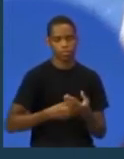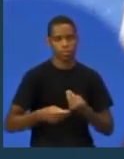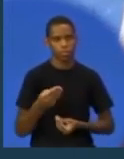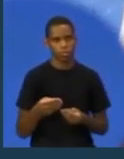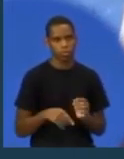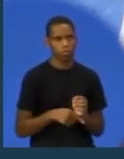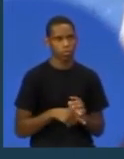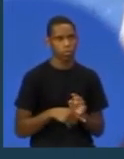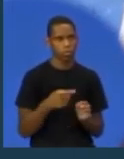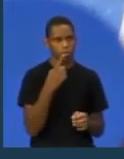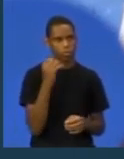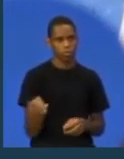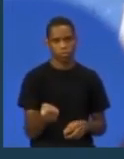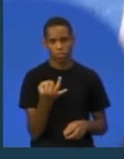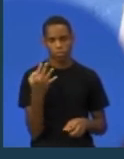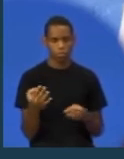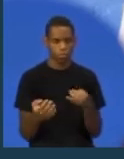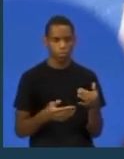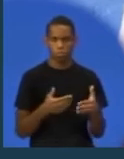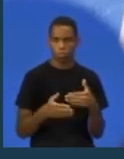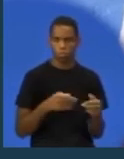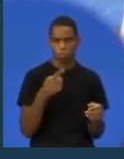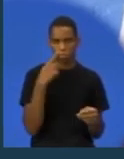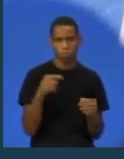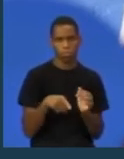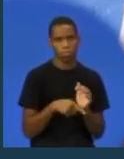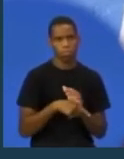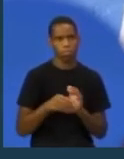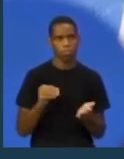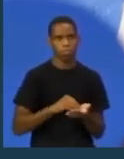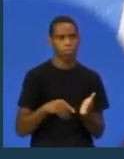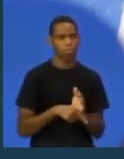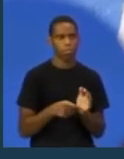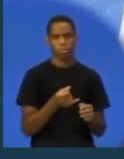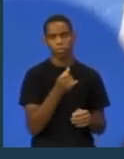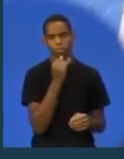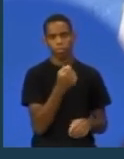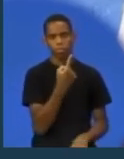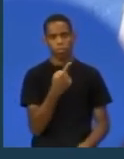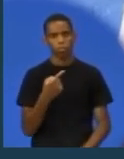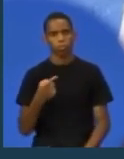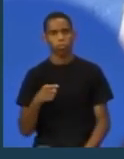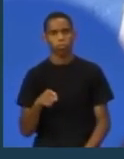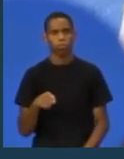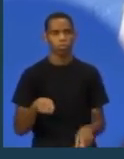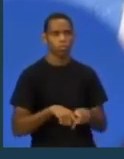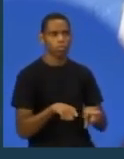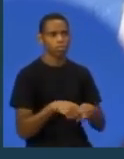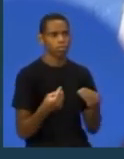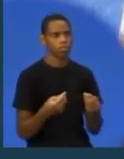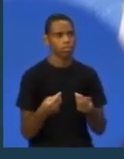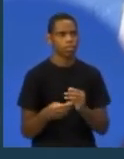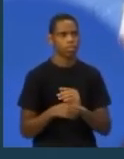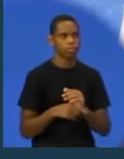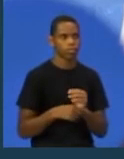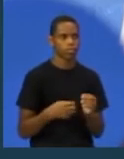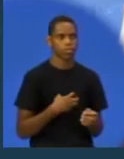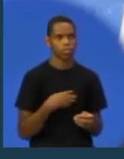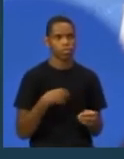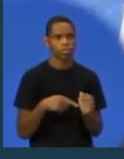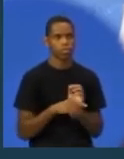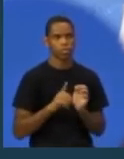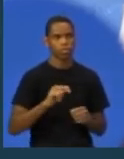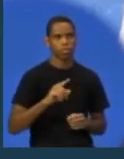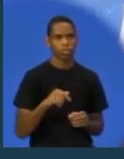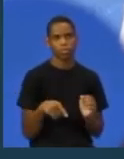a um valor de referência qualquer. Nós podemos ter o valor de referência na posição 1, e daí nós poderíamos dizer que nós temos um conjunto